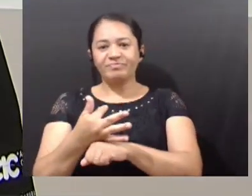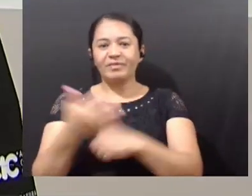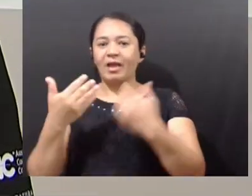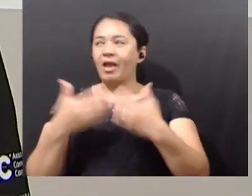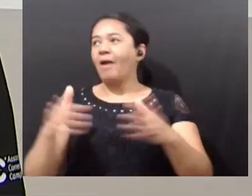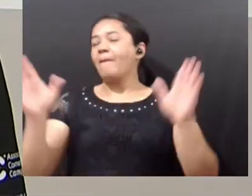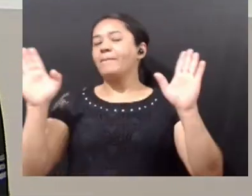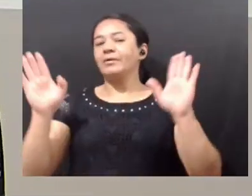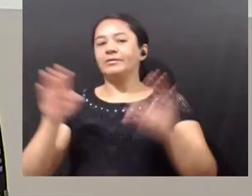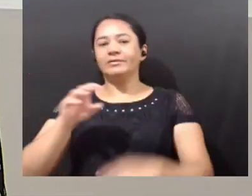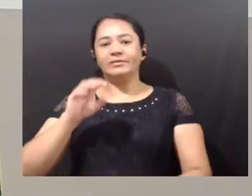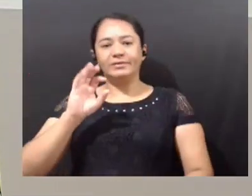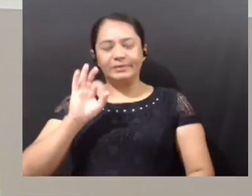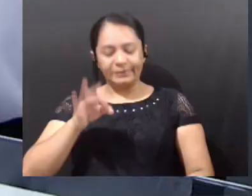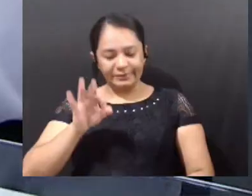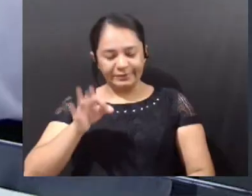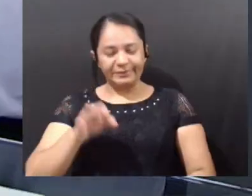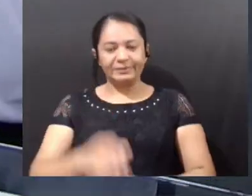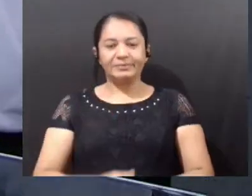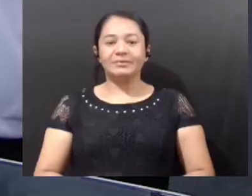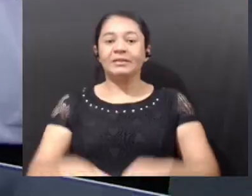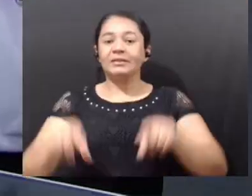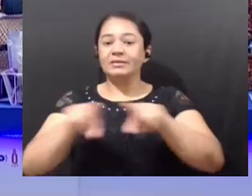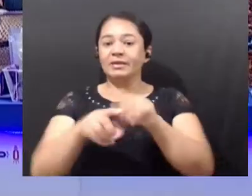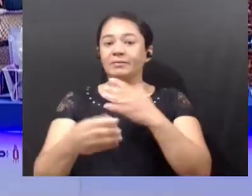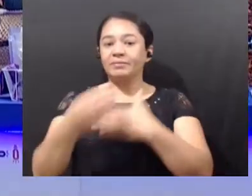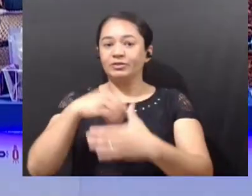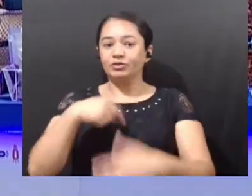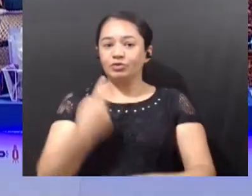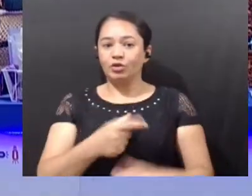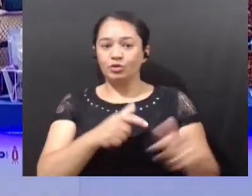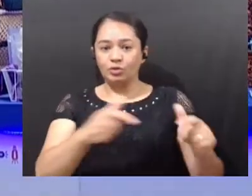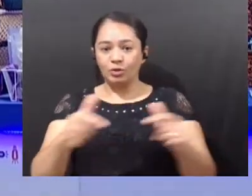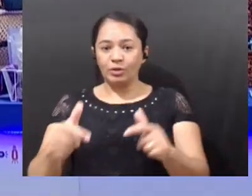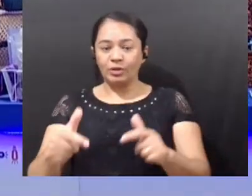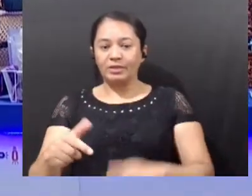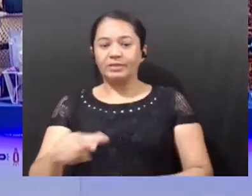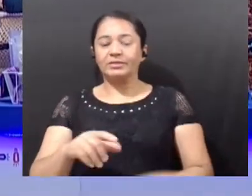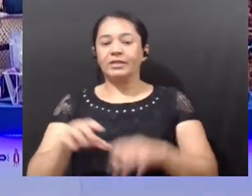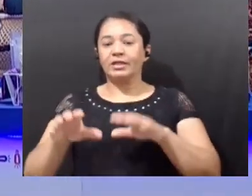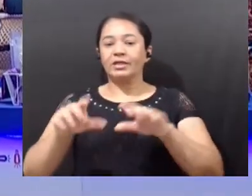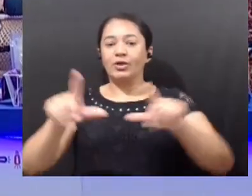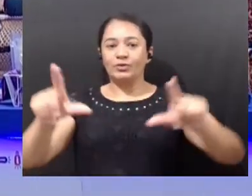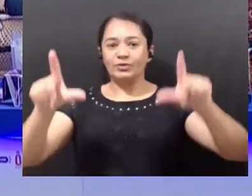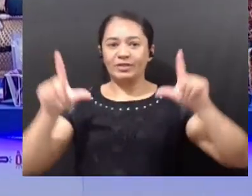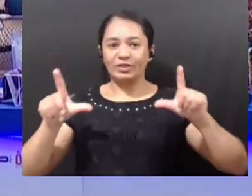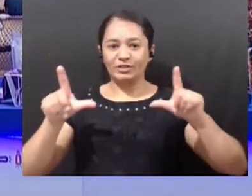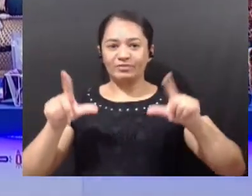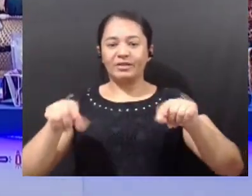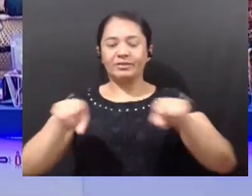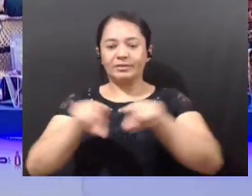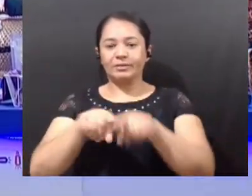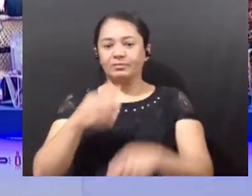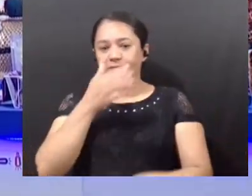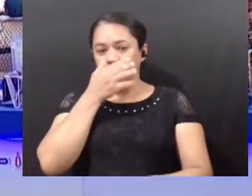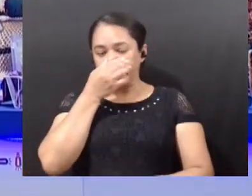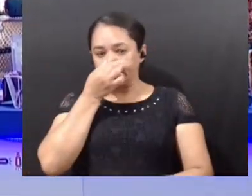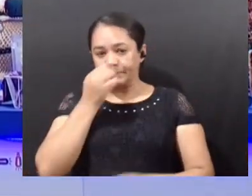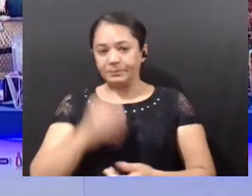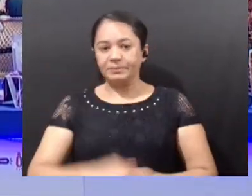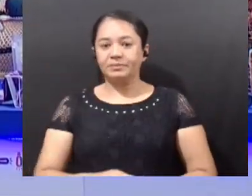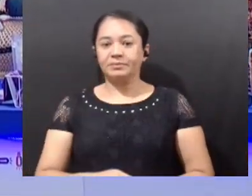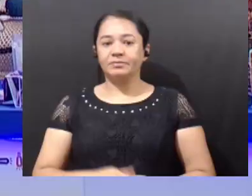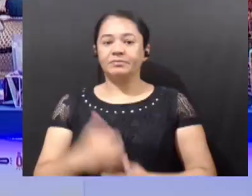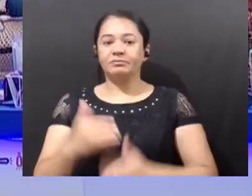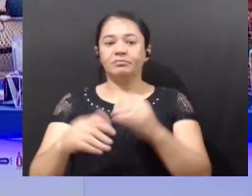contar isso. E também dentro do nosso Espaço MEI, depois a gente tem o certificado digital, que abre a MEI, depois pode também ter o